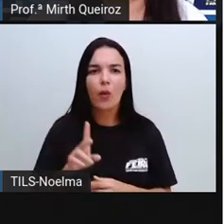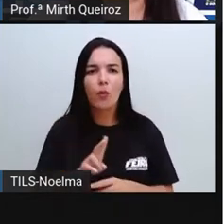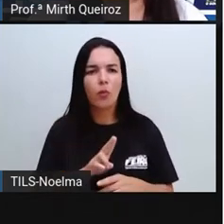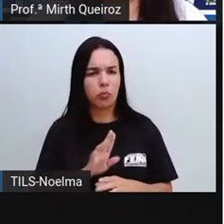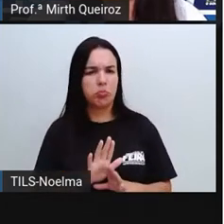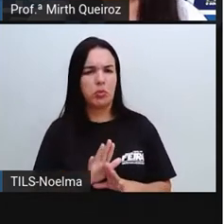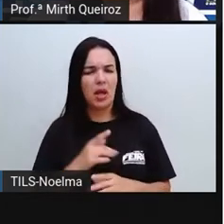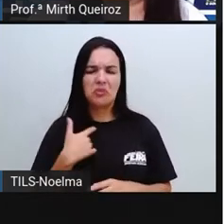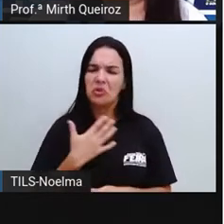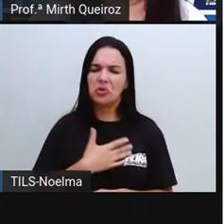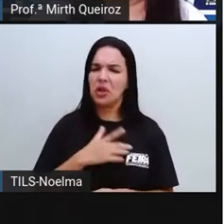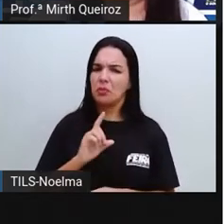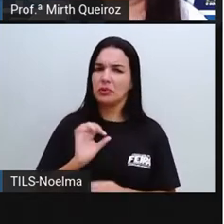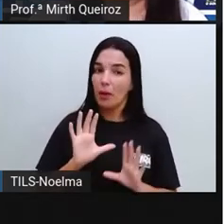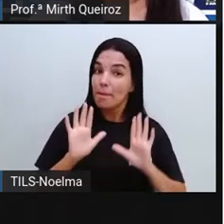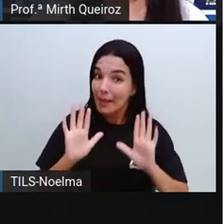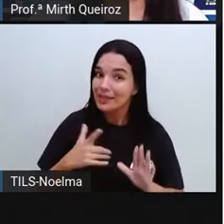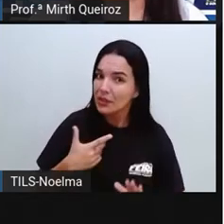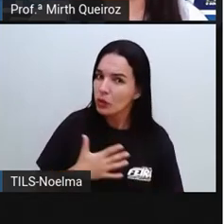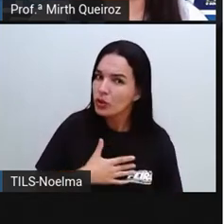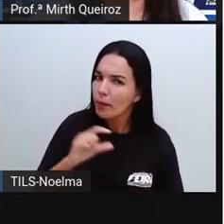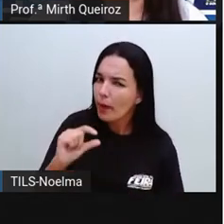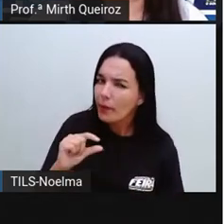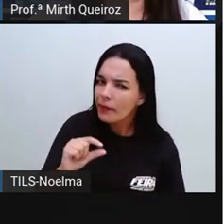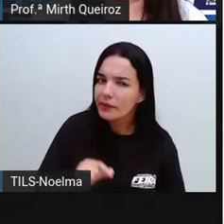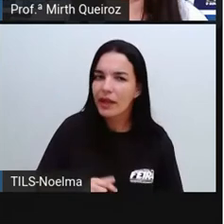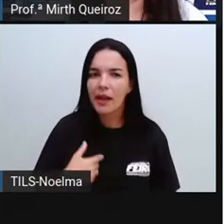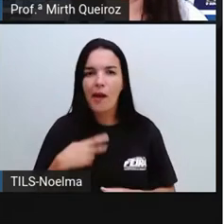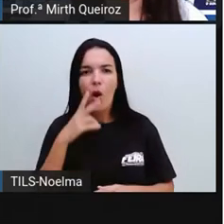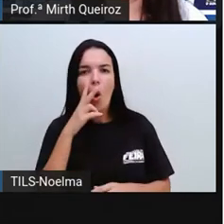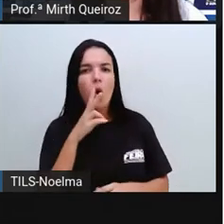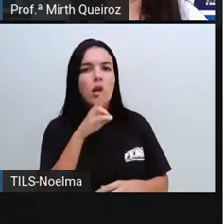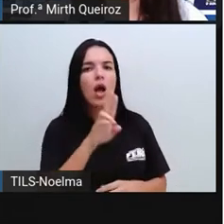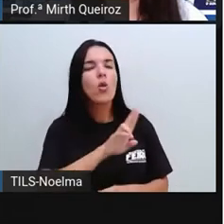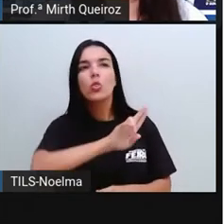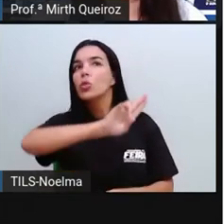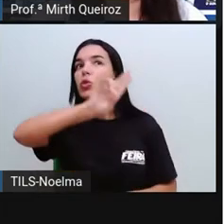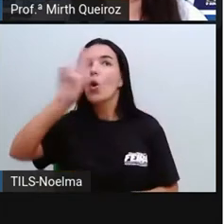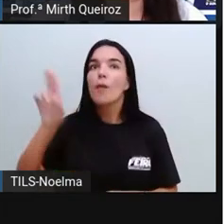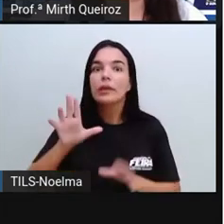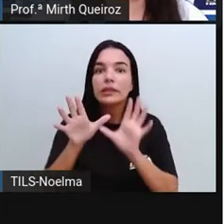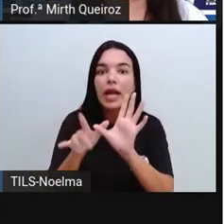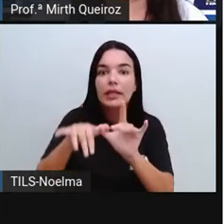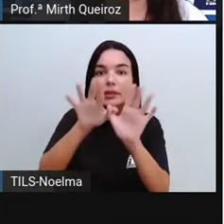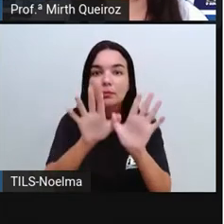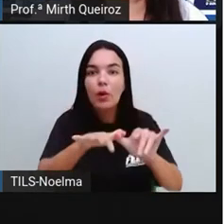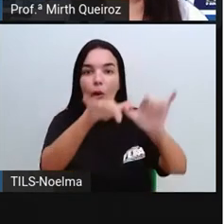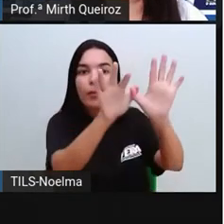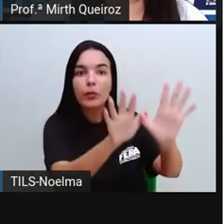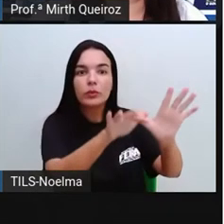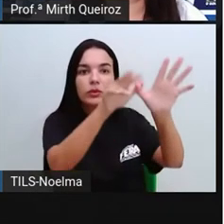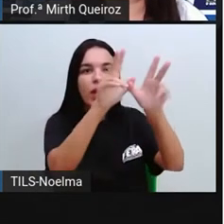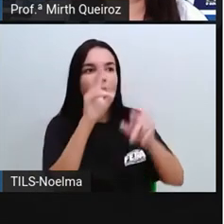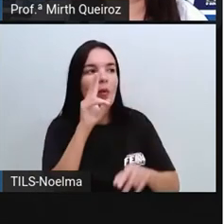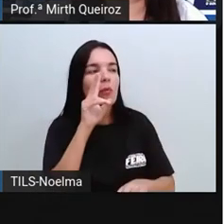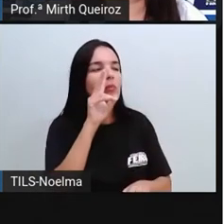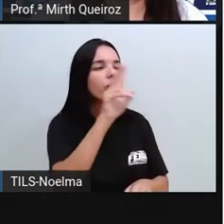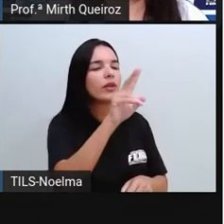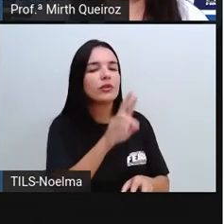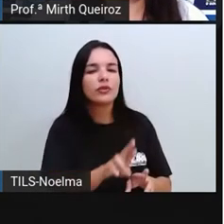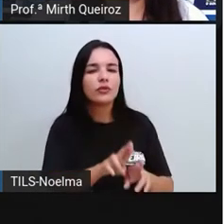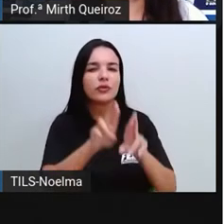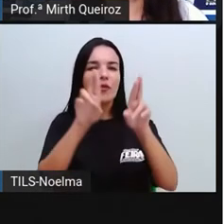muito, mas gostei. E passei a olhar o nome das borboletas com olhos